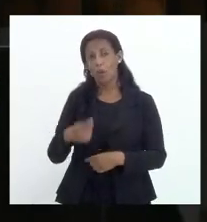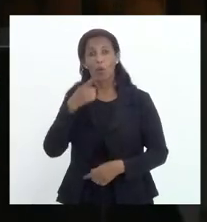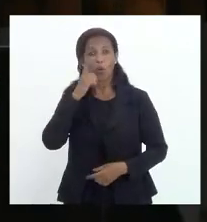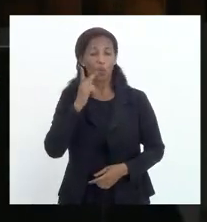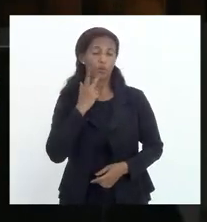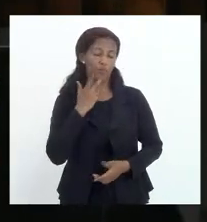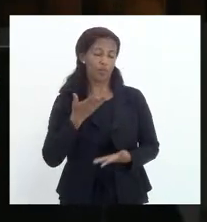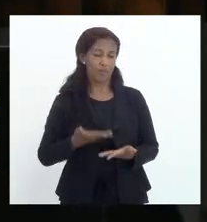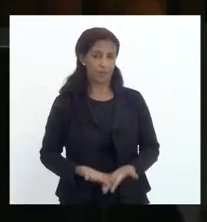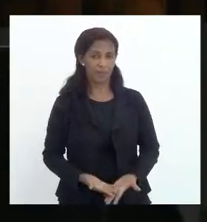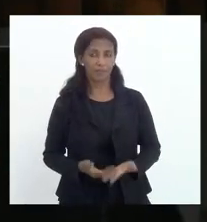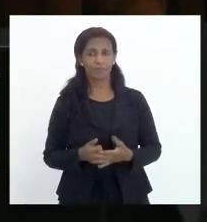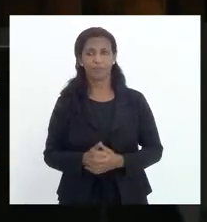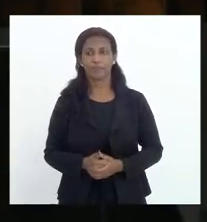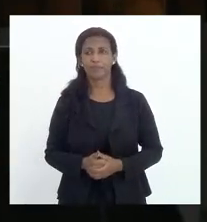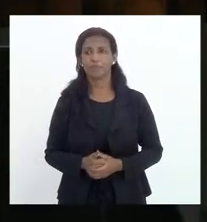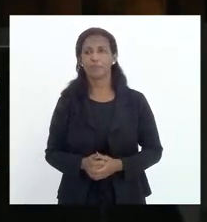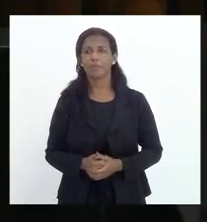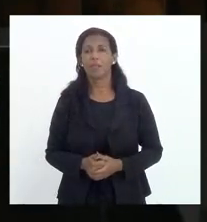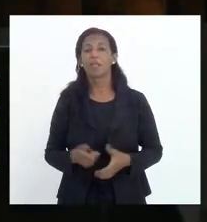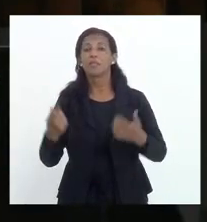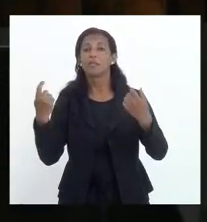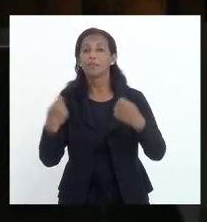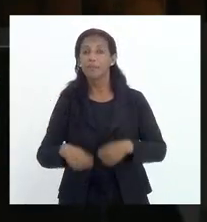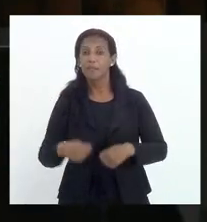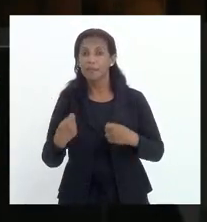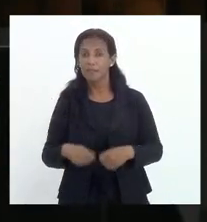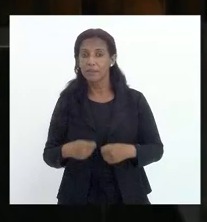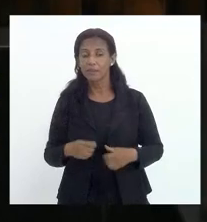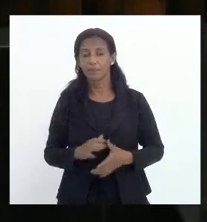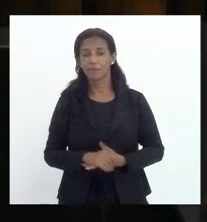aqui que a gente precisava,